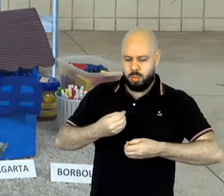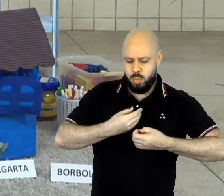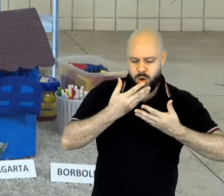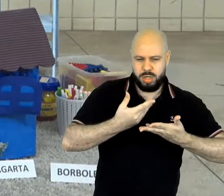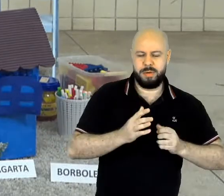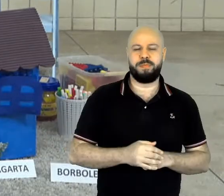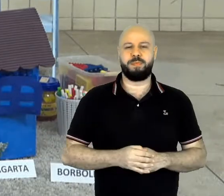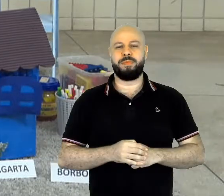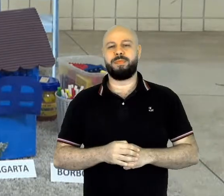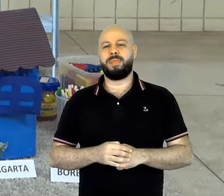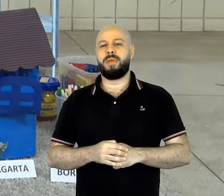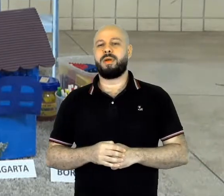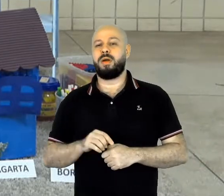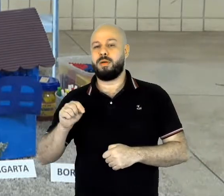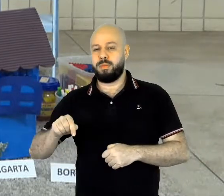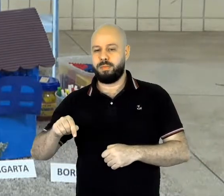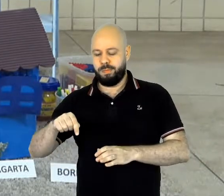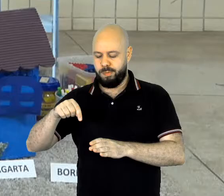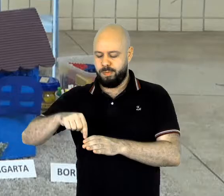Amarelo,